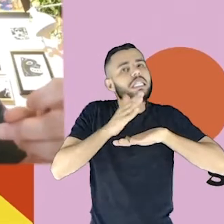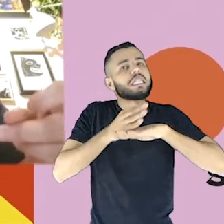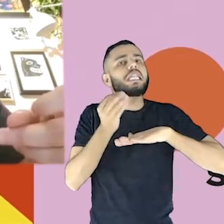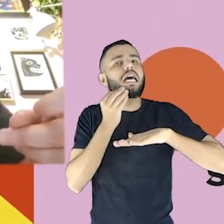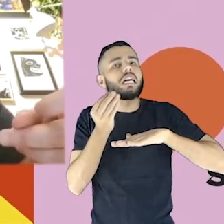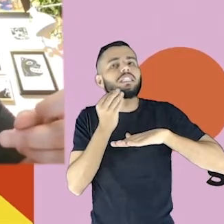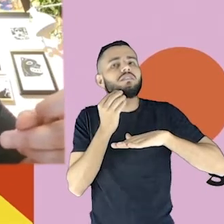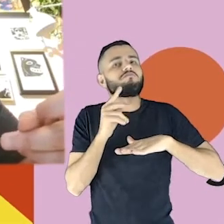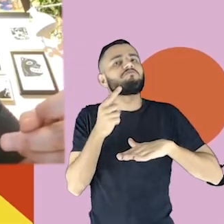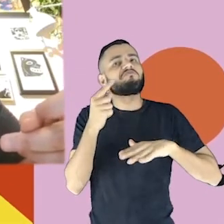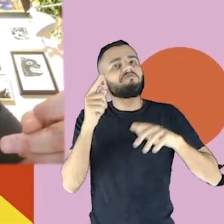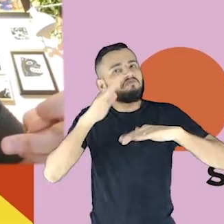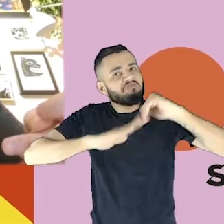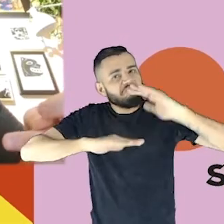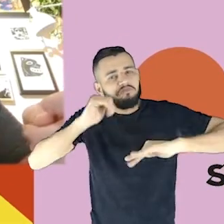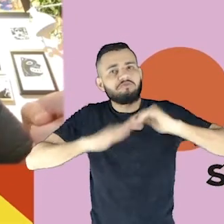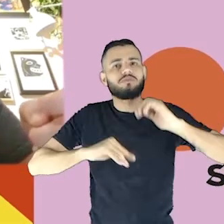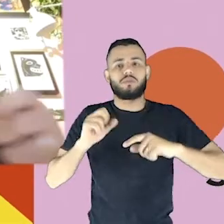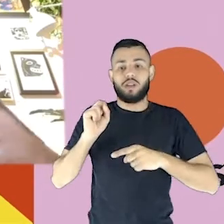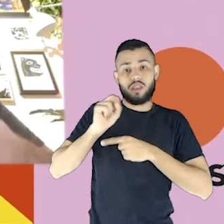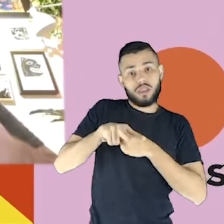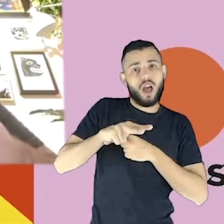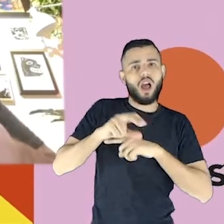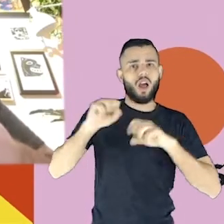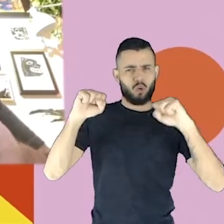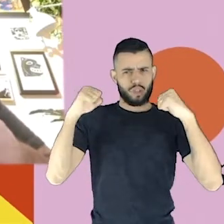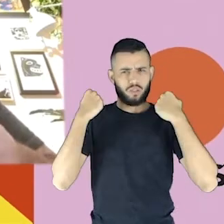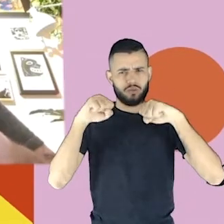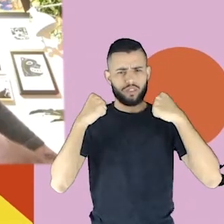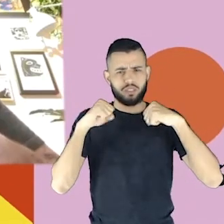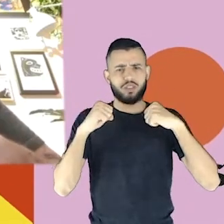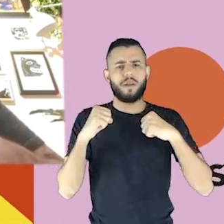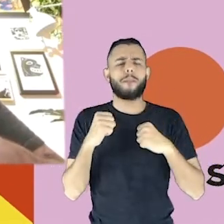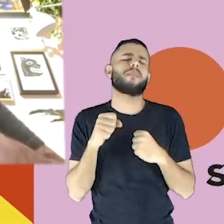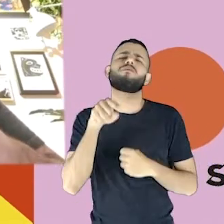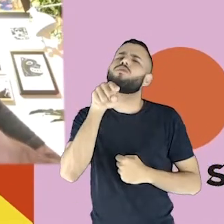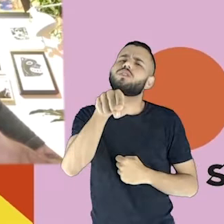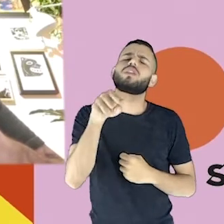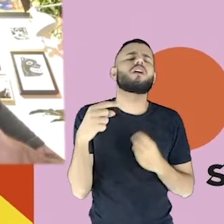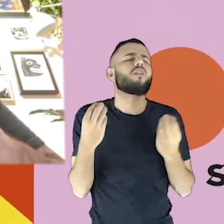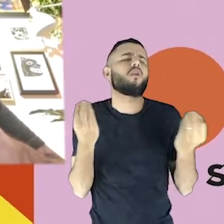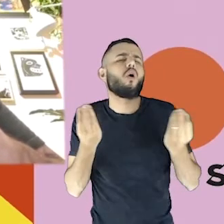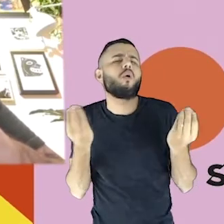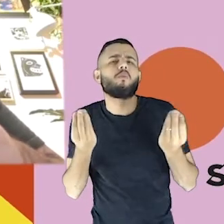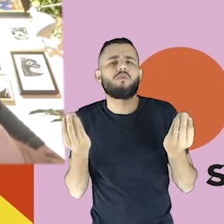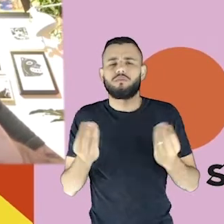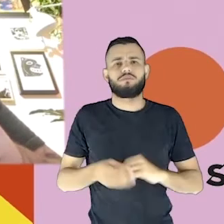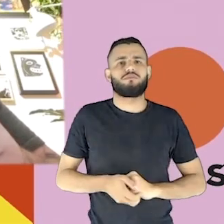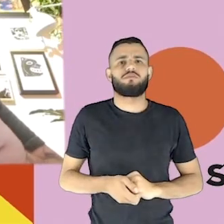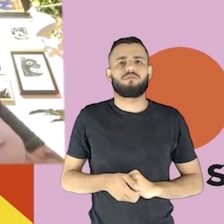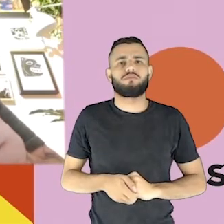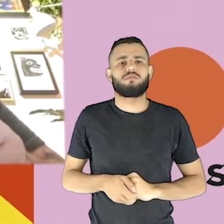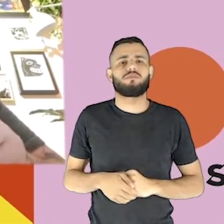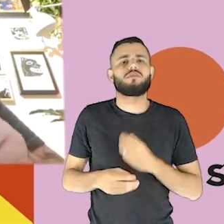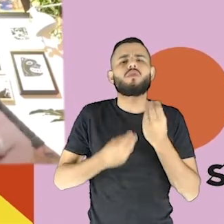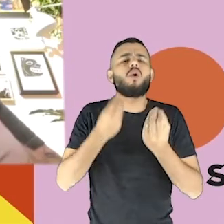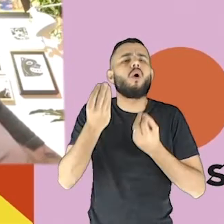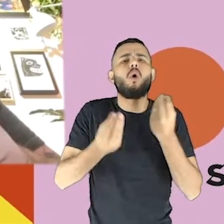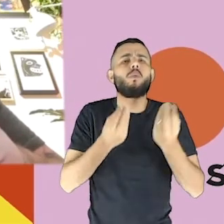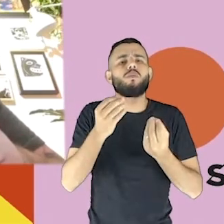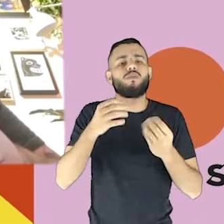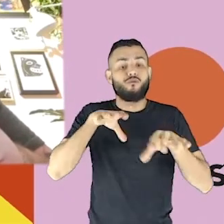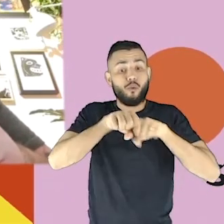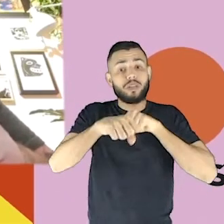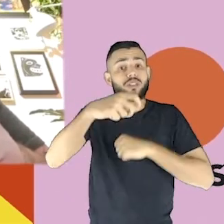teste de aptidão para poder cursar, né, a educação física. Como é que foi para você? Né? Como é que